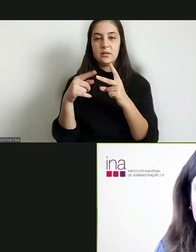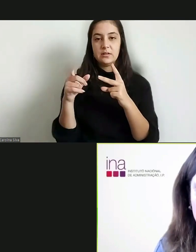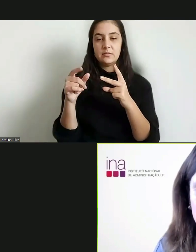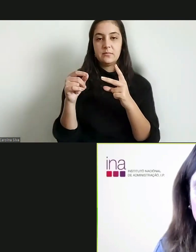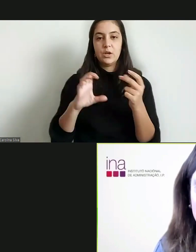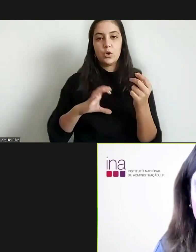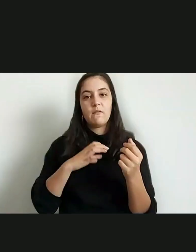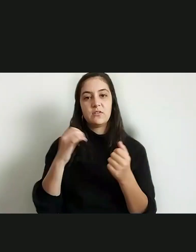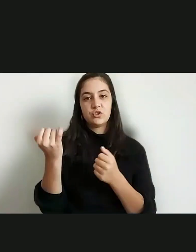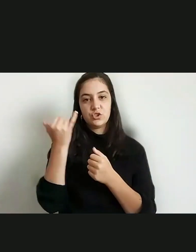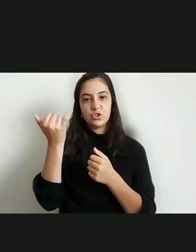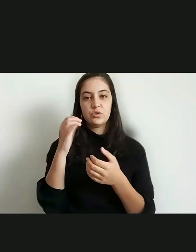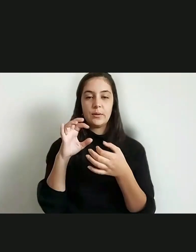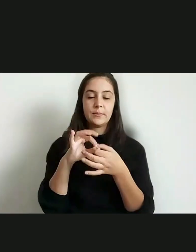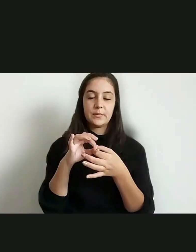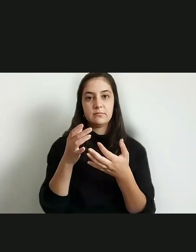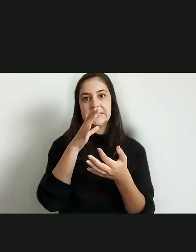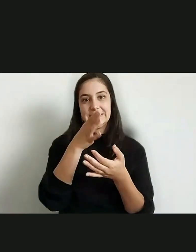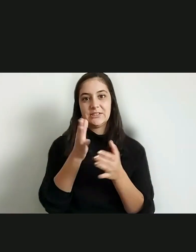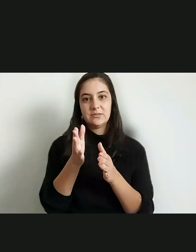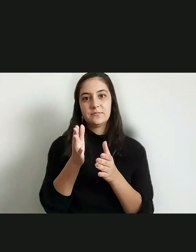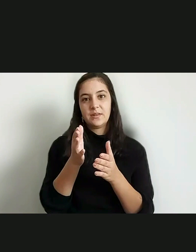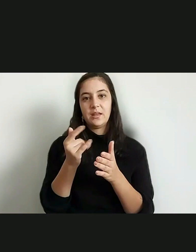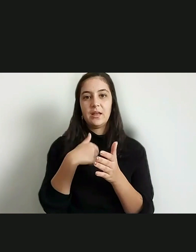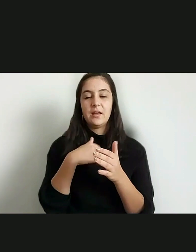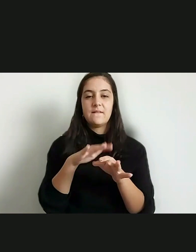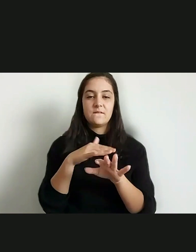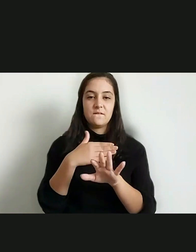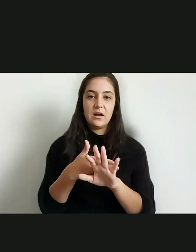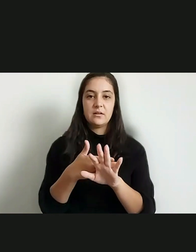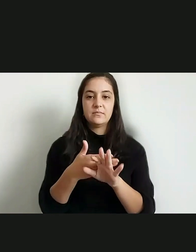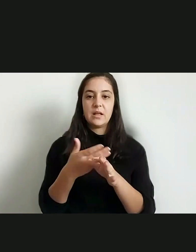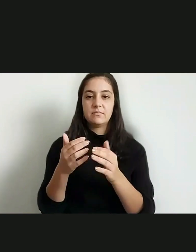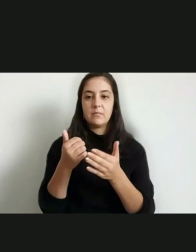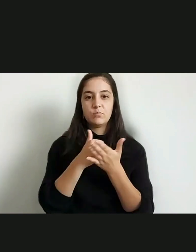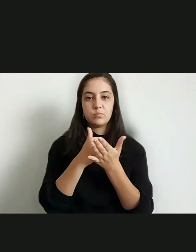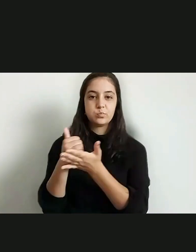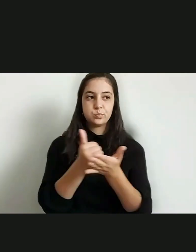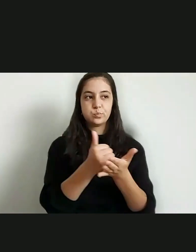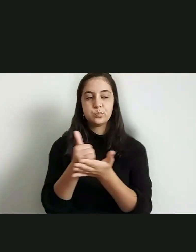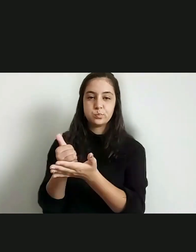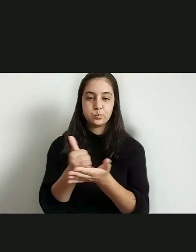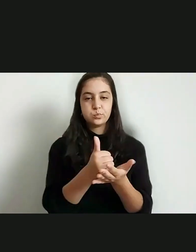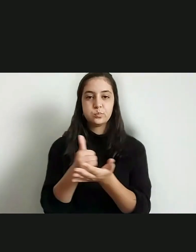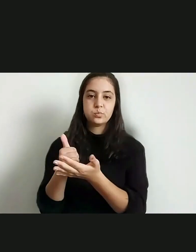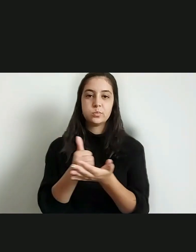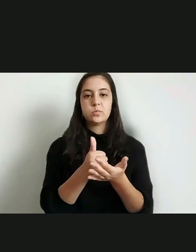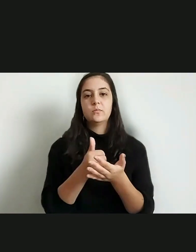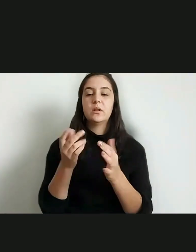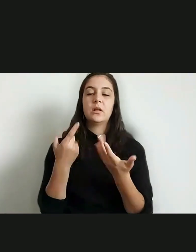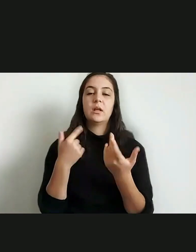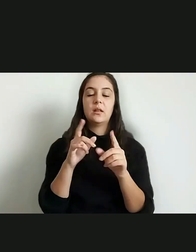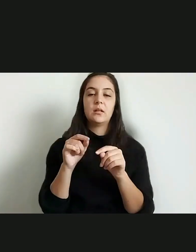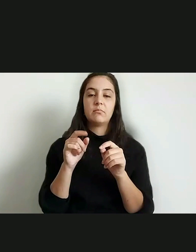nas instituições, que, como disse, reforçam-se uma à outra, e também sobre esta mensagem de como o